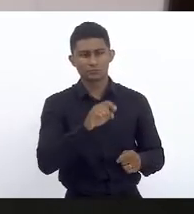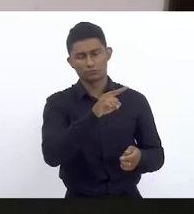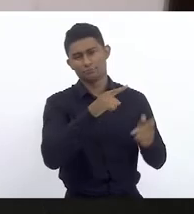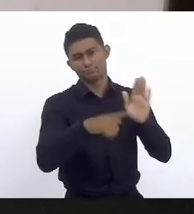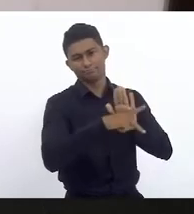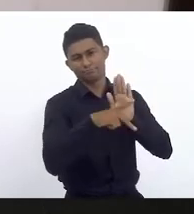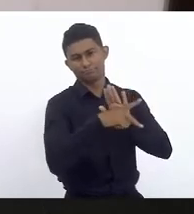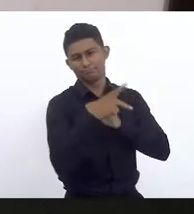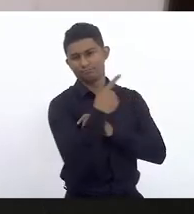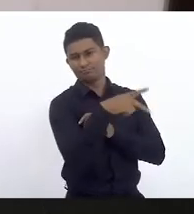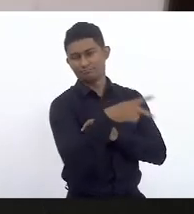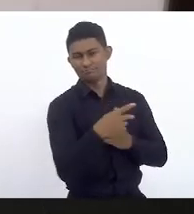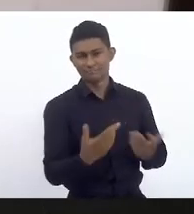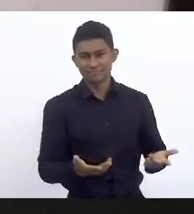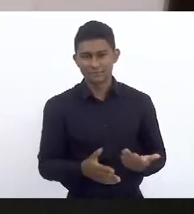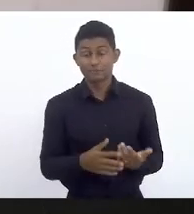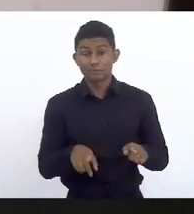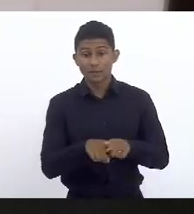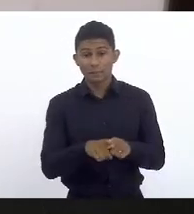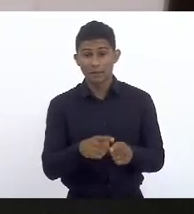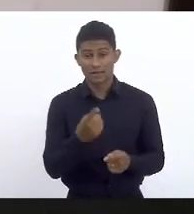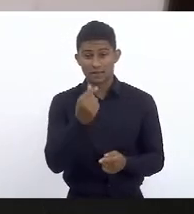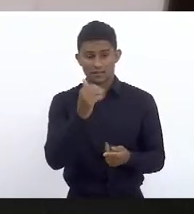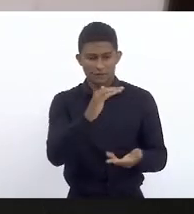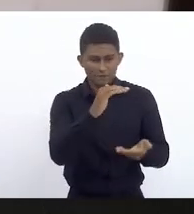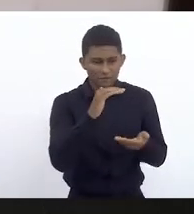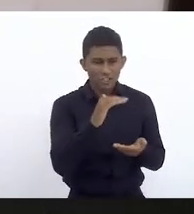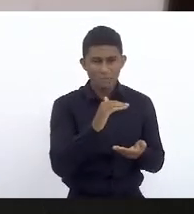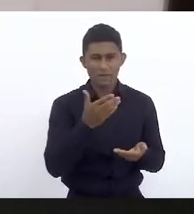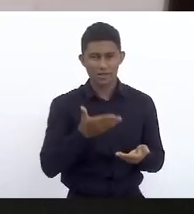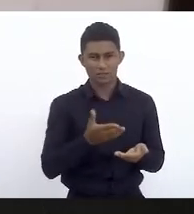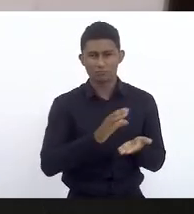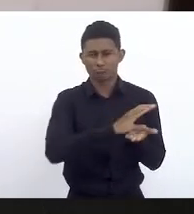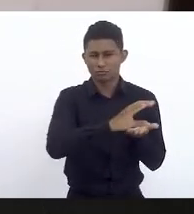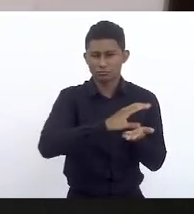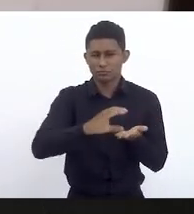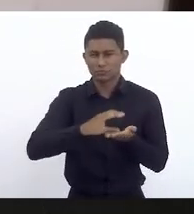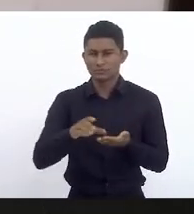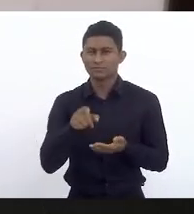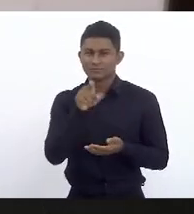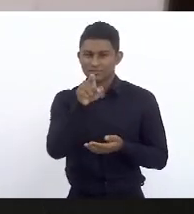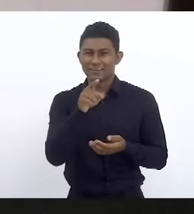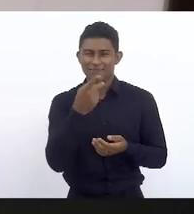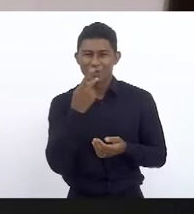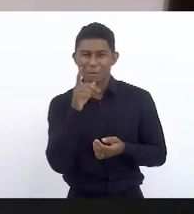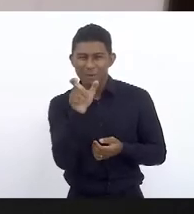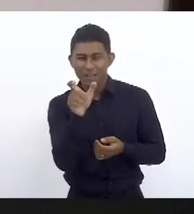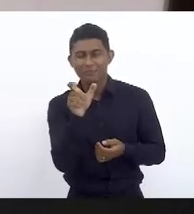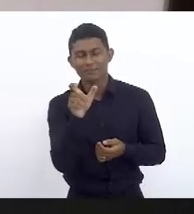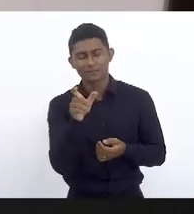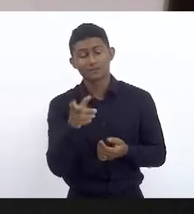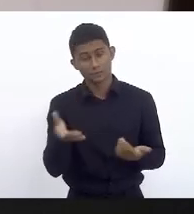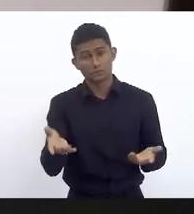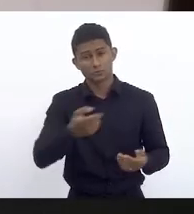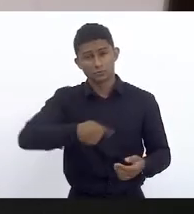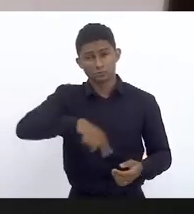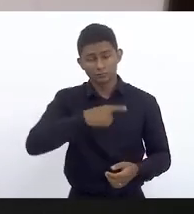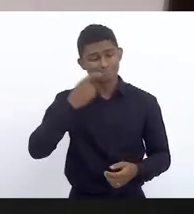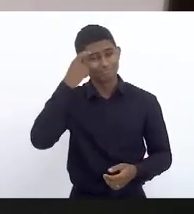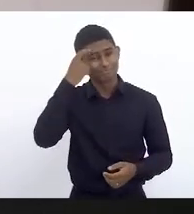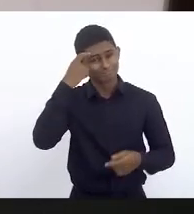da estabilização do investimento, como você, usando o termo que você disse. A gente tem que pensar aqui como é que a